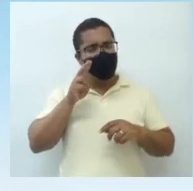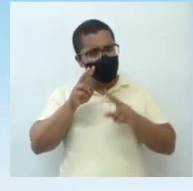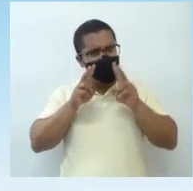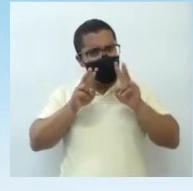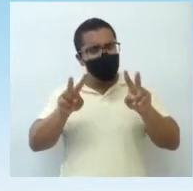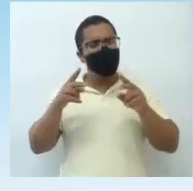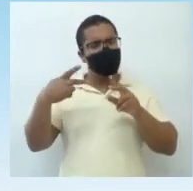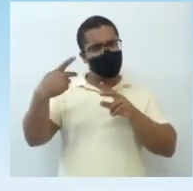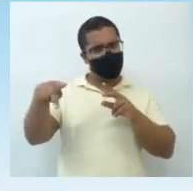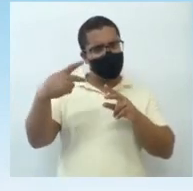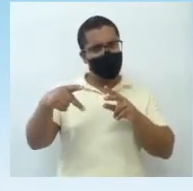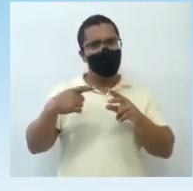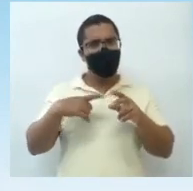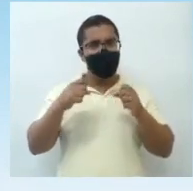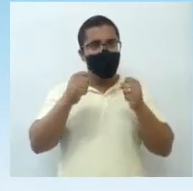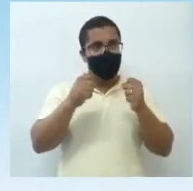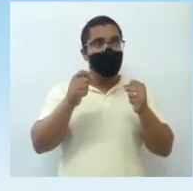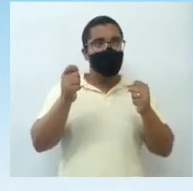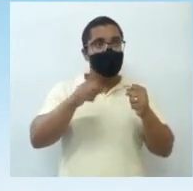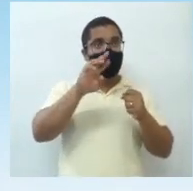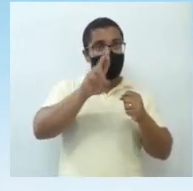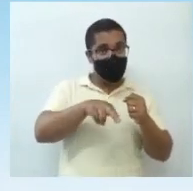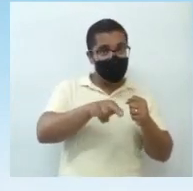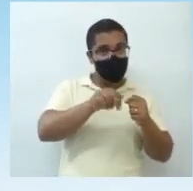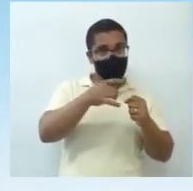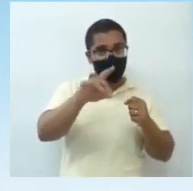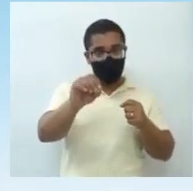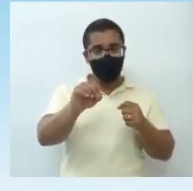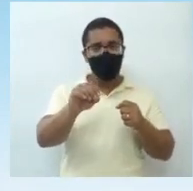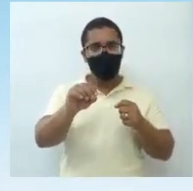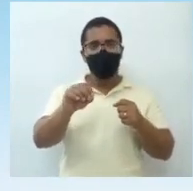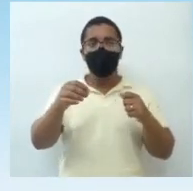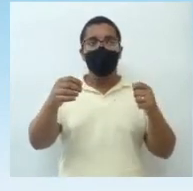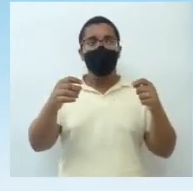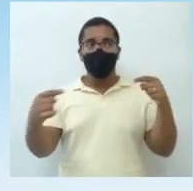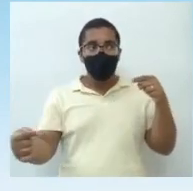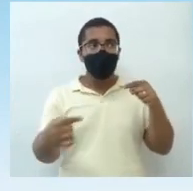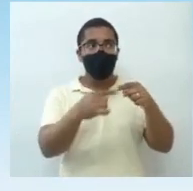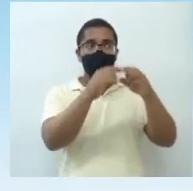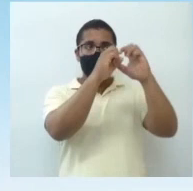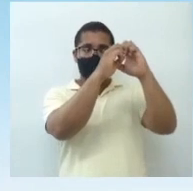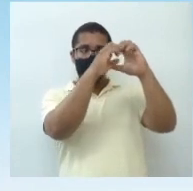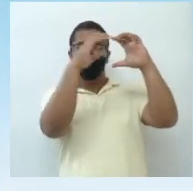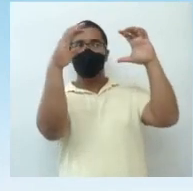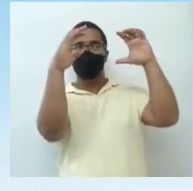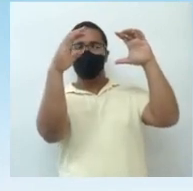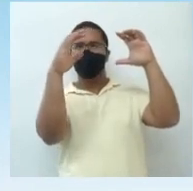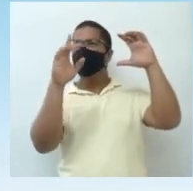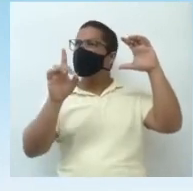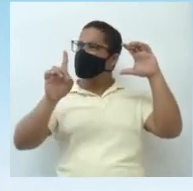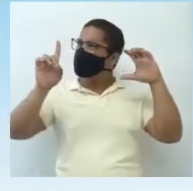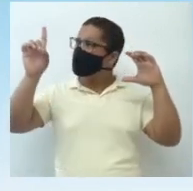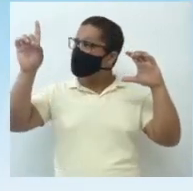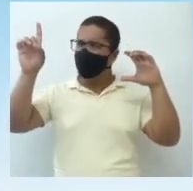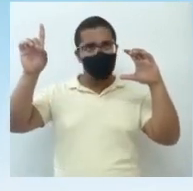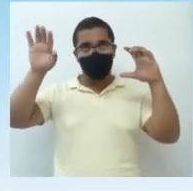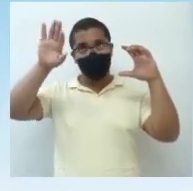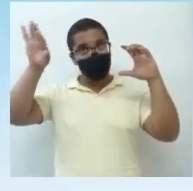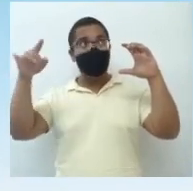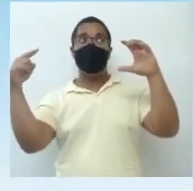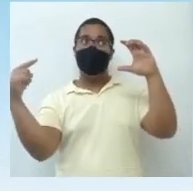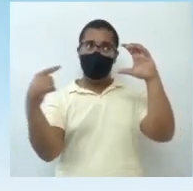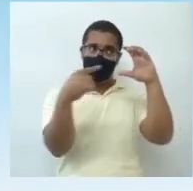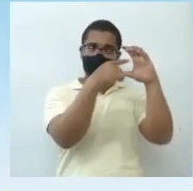de que o poder da razão está no processo da reflexão e não de Deus não em Deus que ele vai encontrar